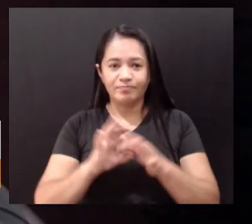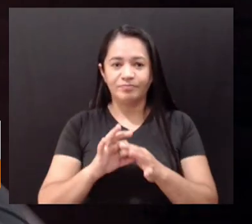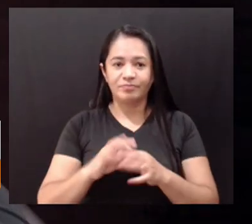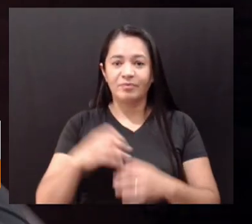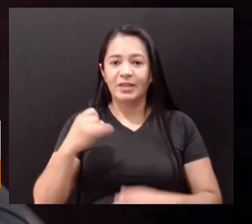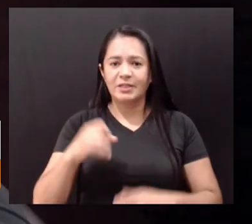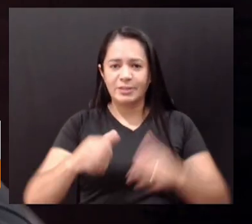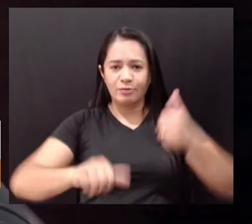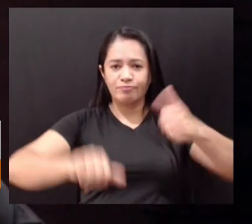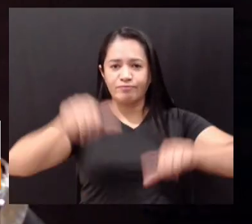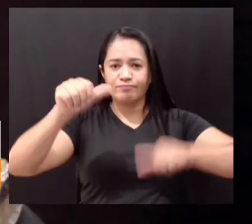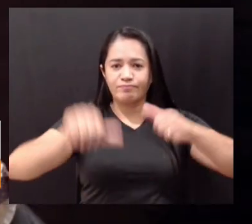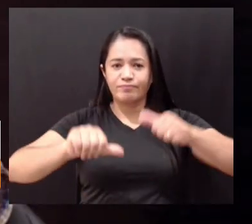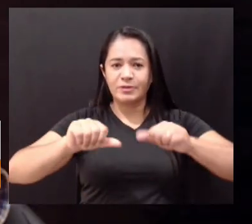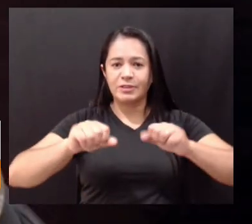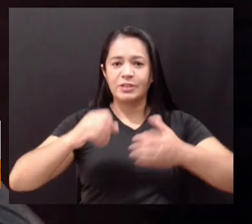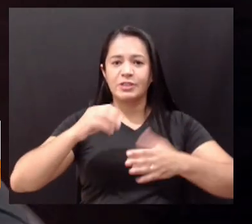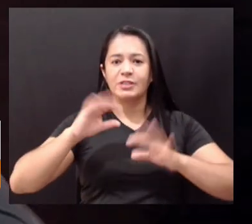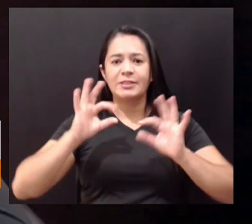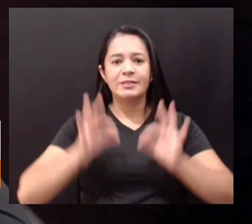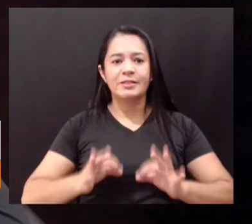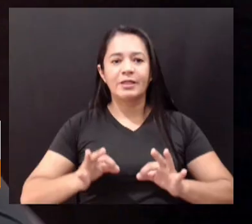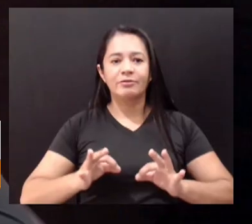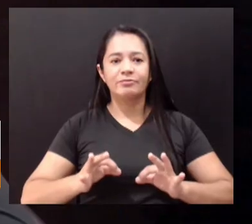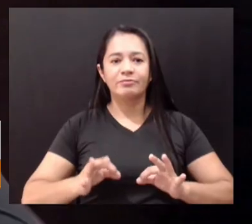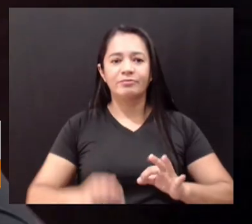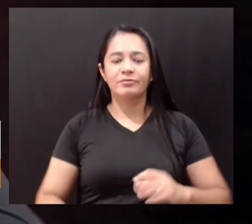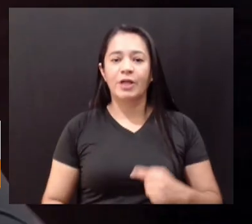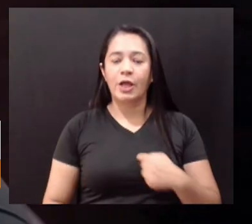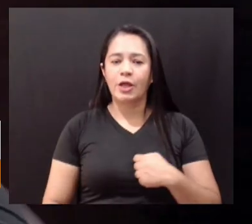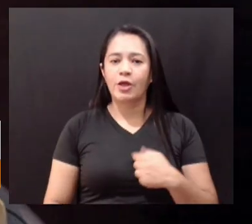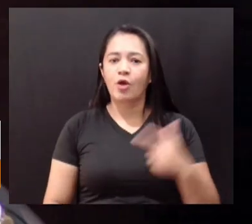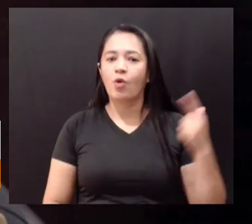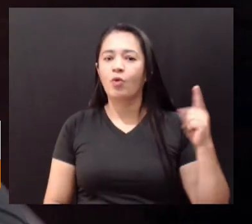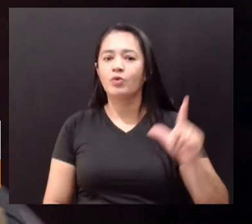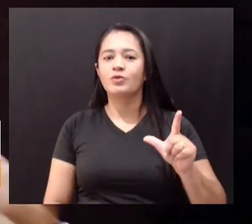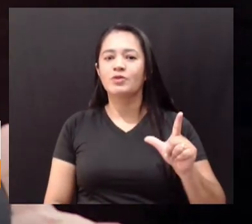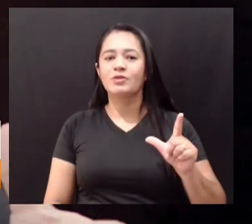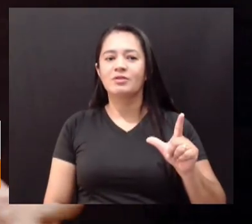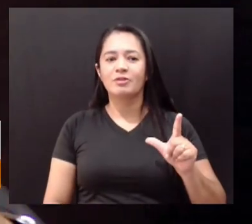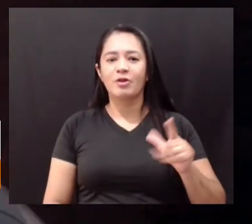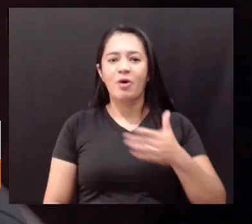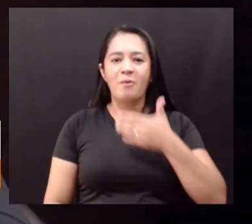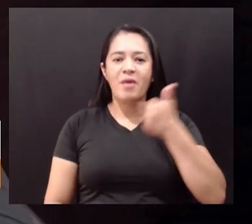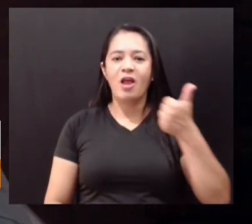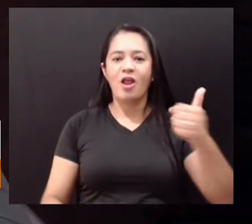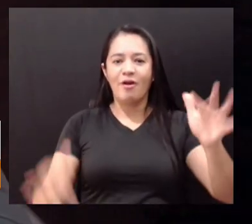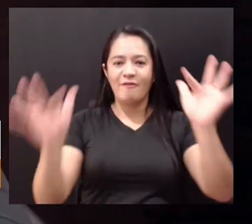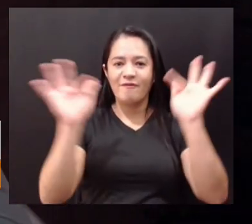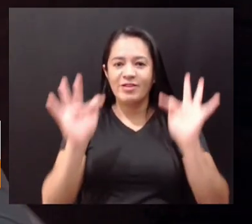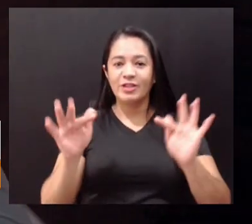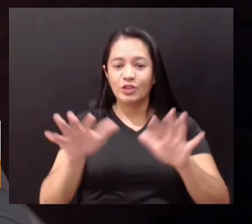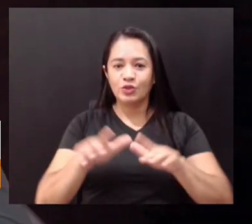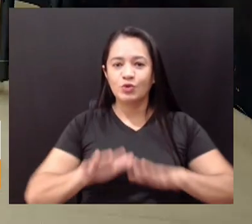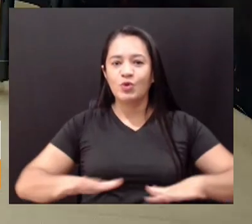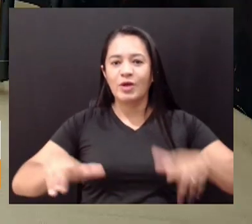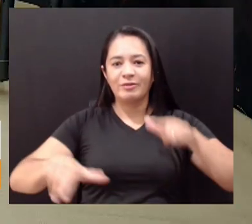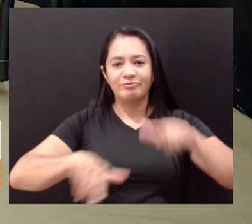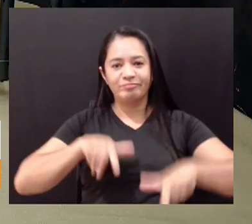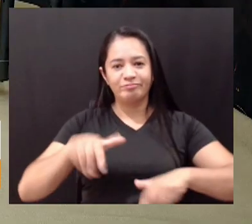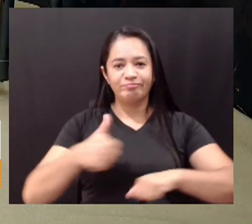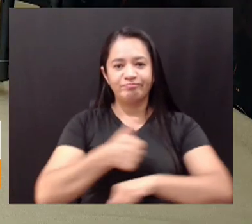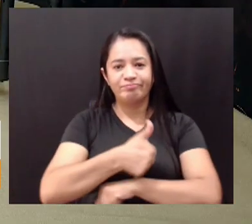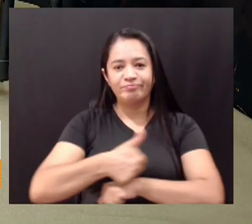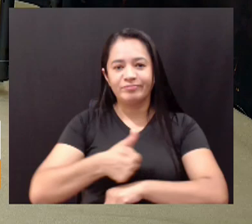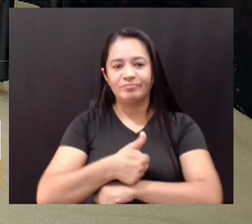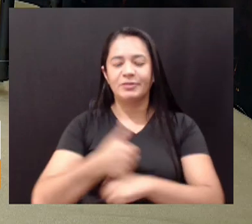mais concreta, de fato, eu vou ter muito mais aderência e felicidade no meu ambiente profissional. Muito bem, André.